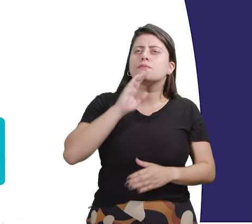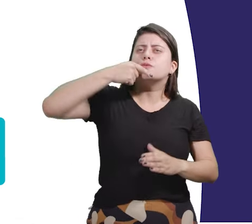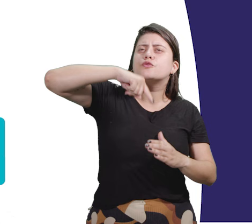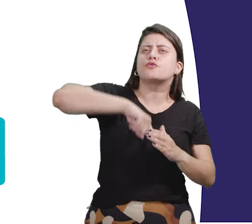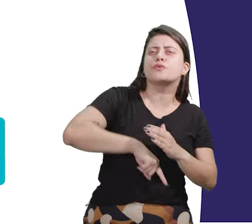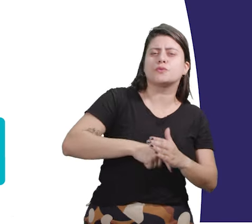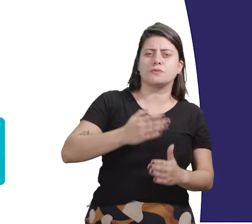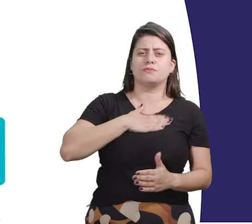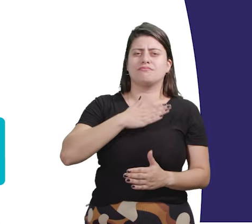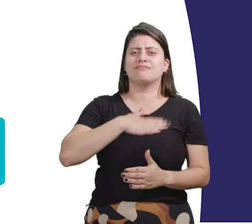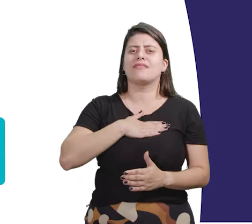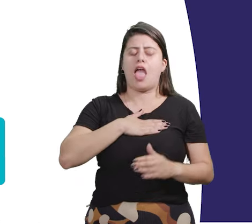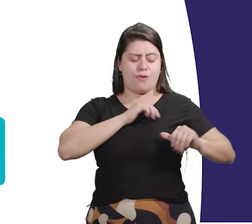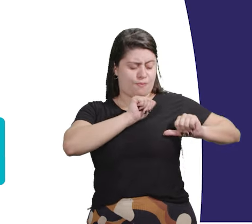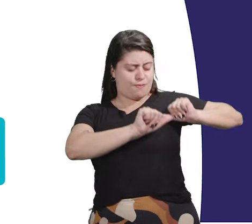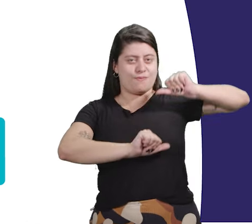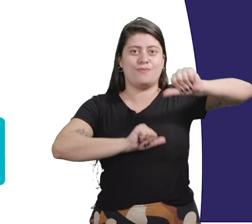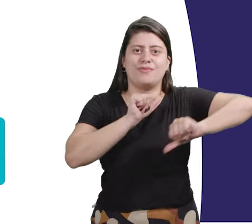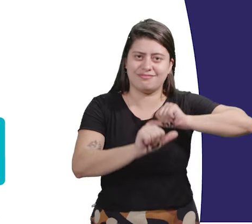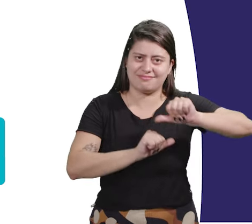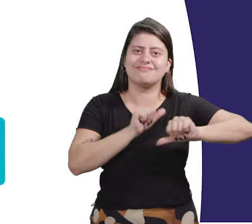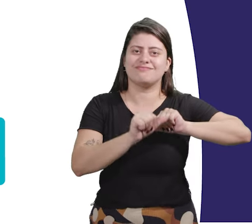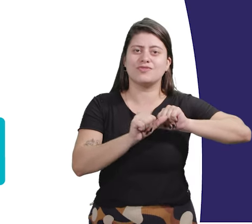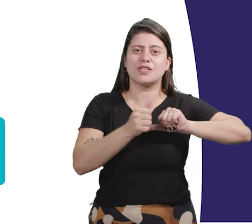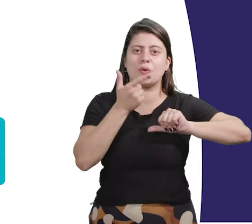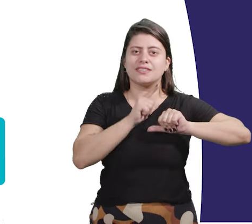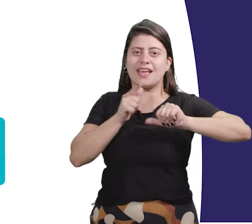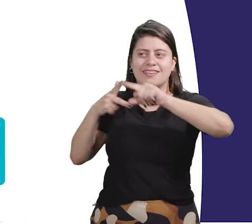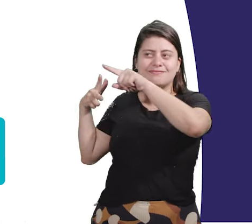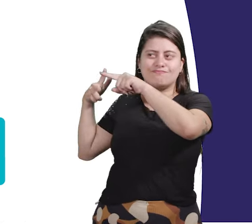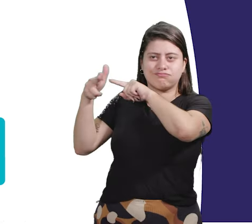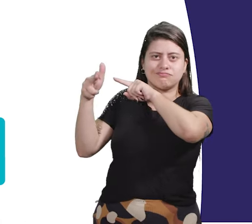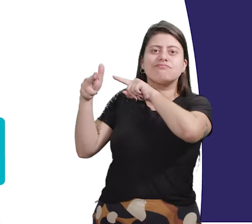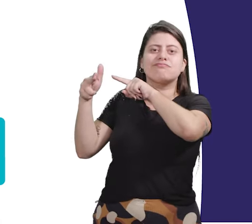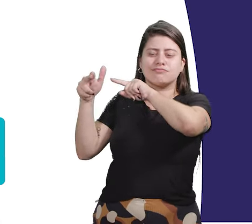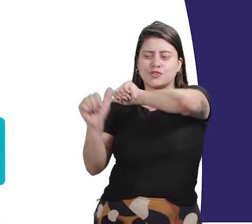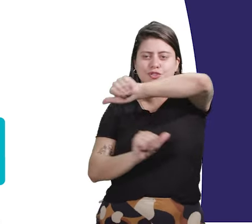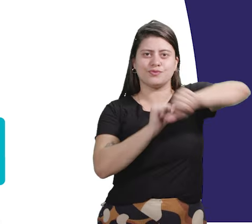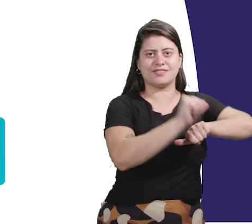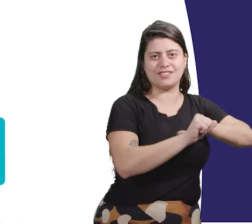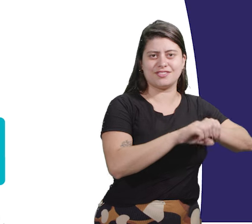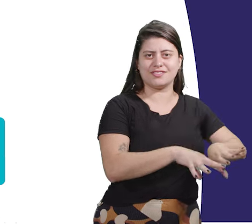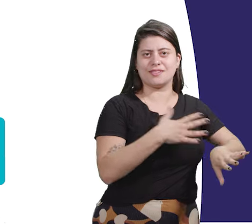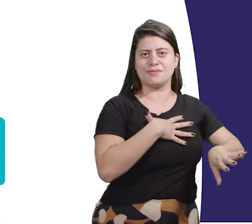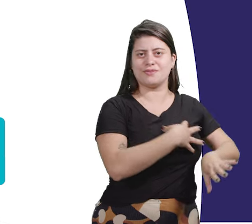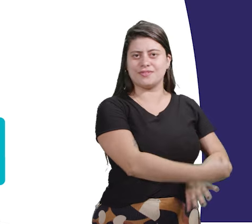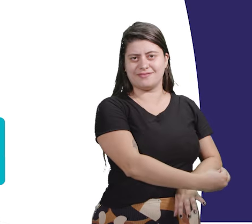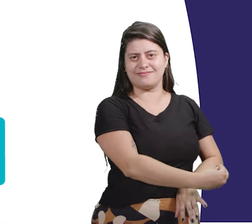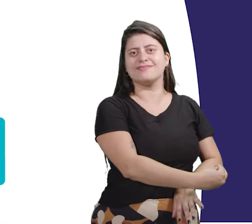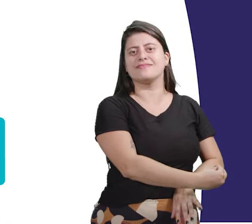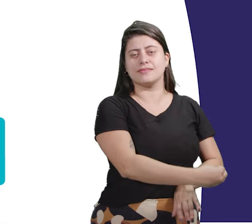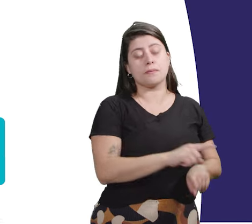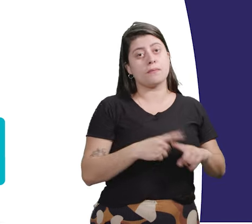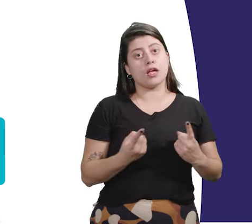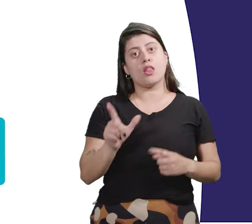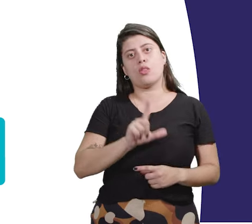autoconhecimento, você toma consciência, vem a mudança. Você consegue quebrar aquele ciclo, você consegue fazer diferente.